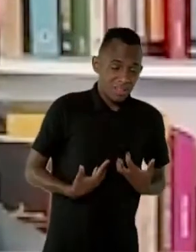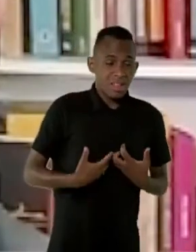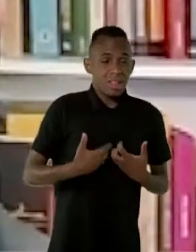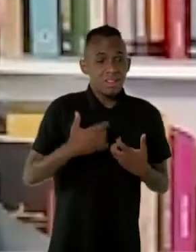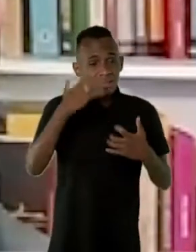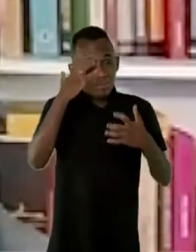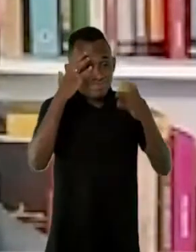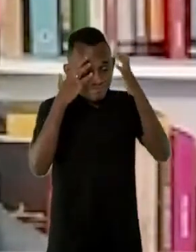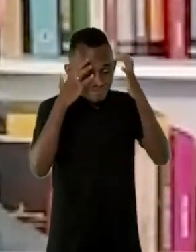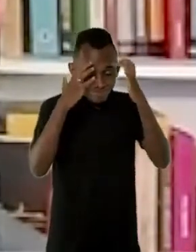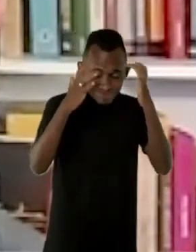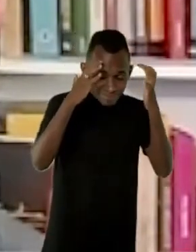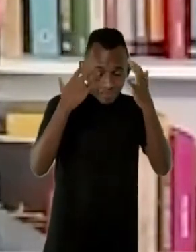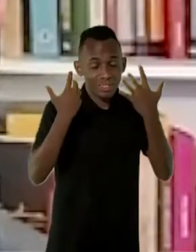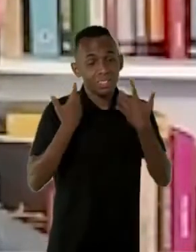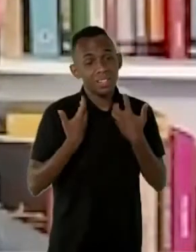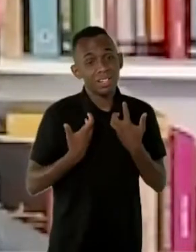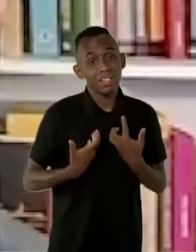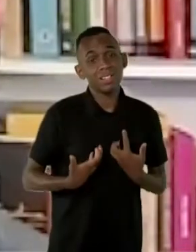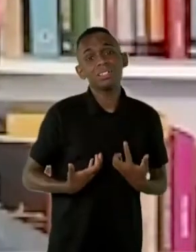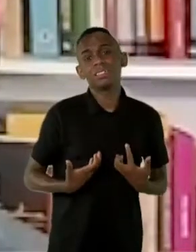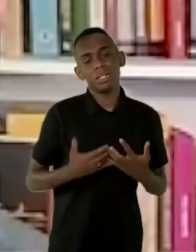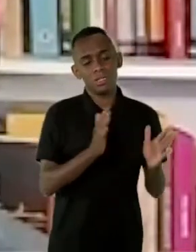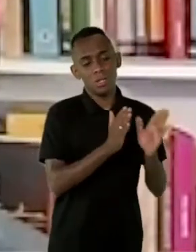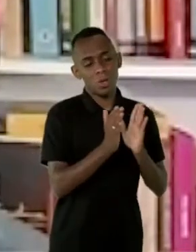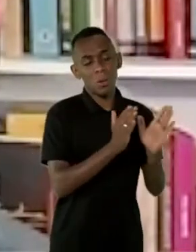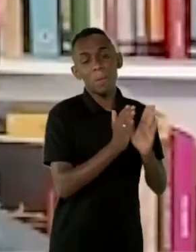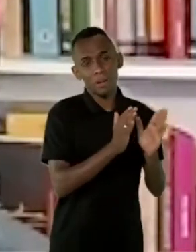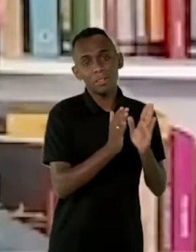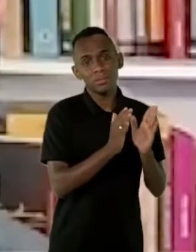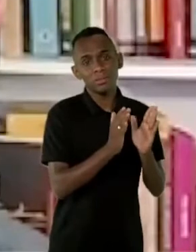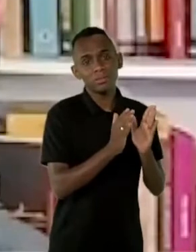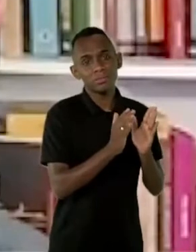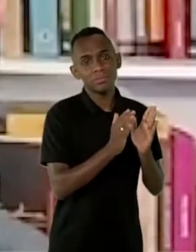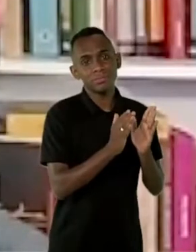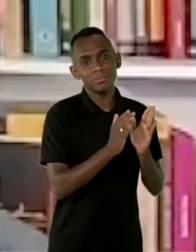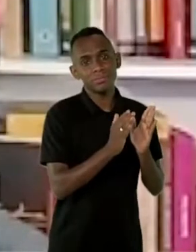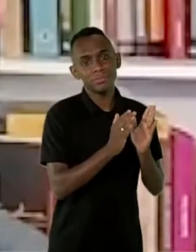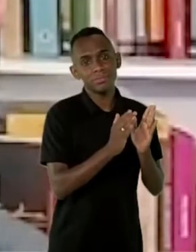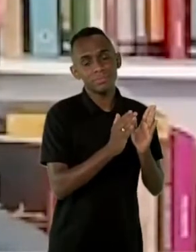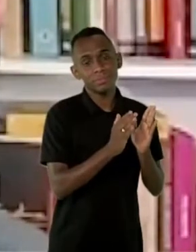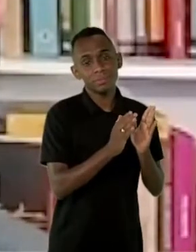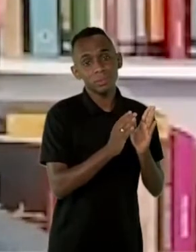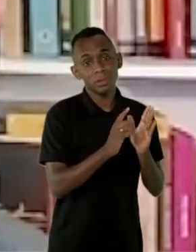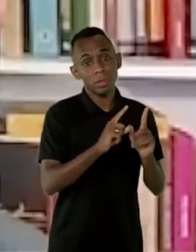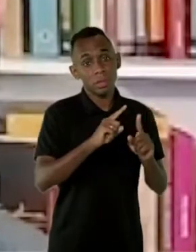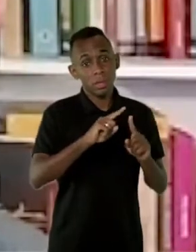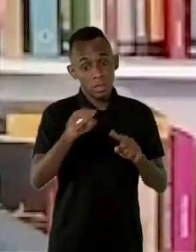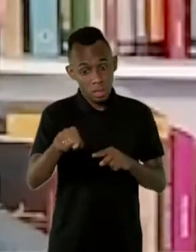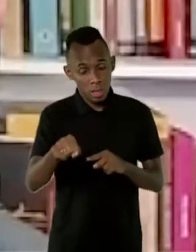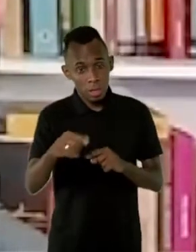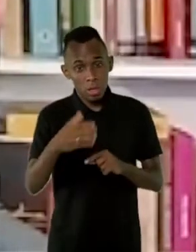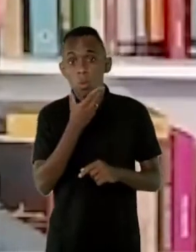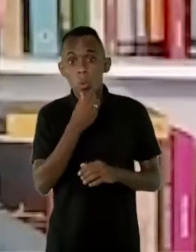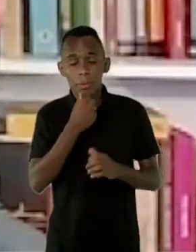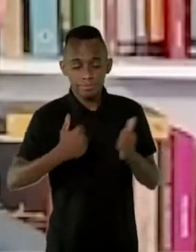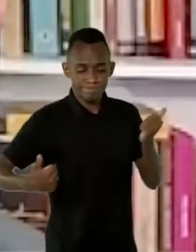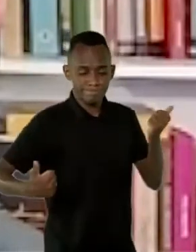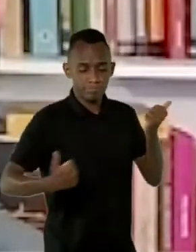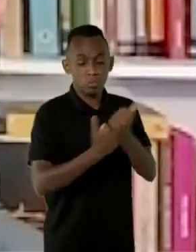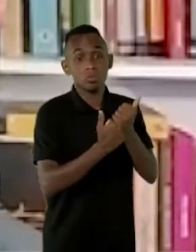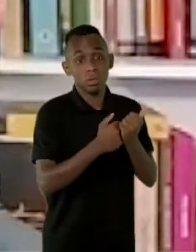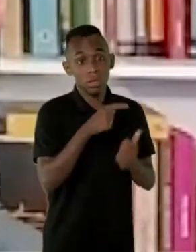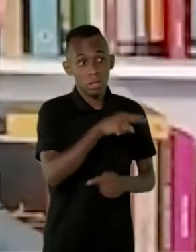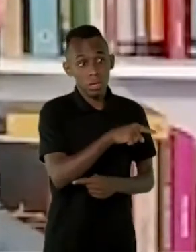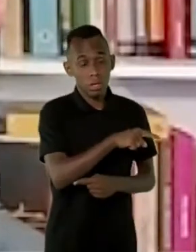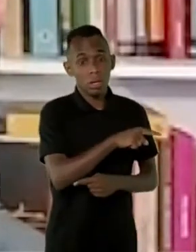em 58. Muito desgastada nesse processo. Já várias vezes falando em suicídio.